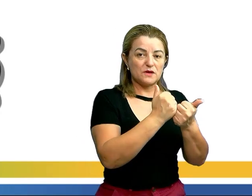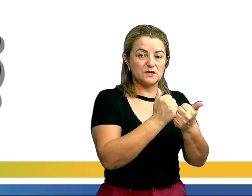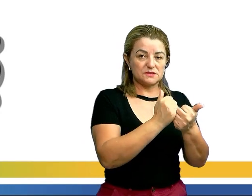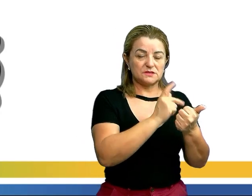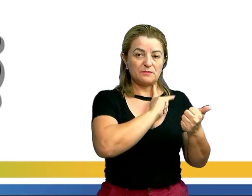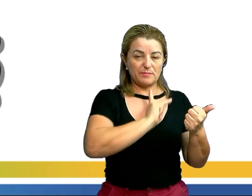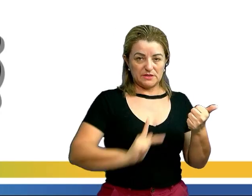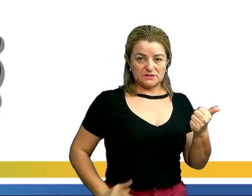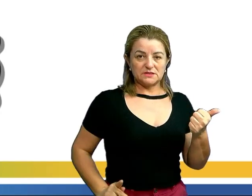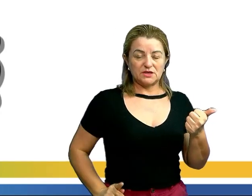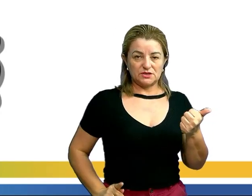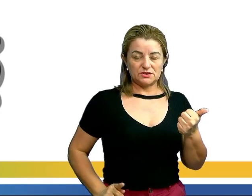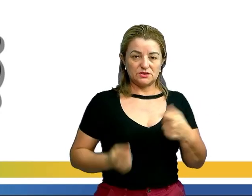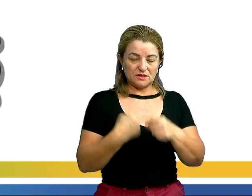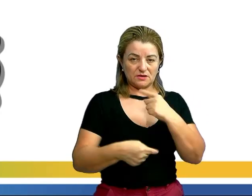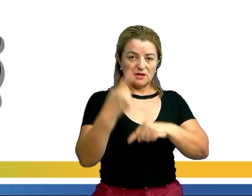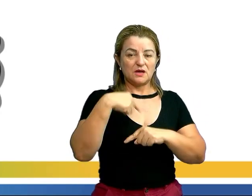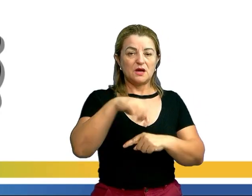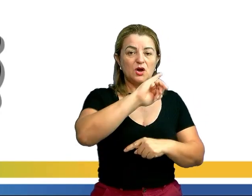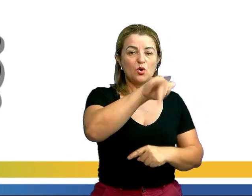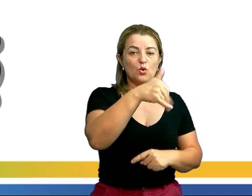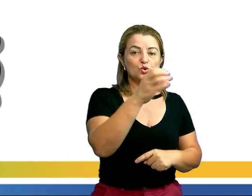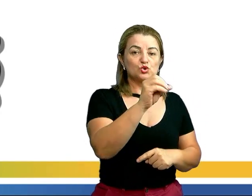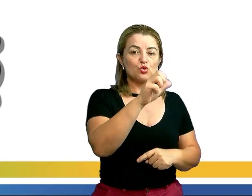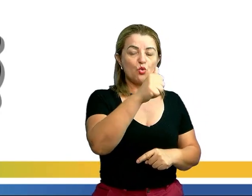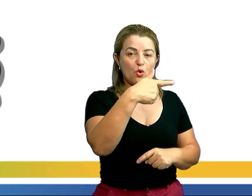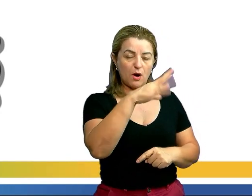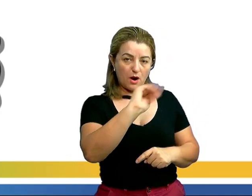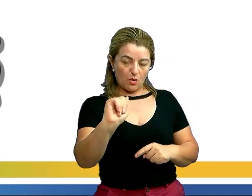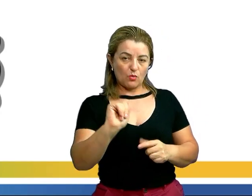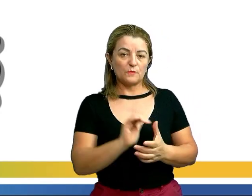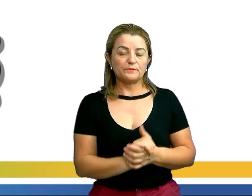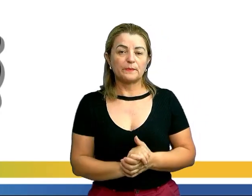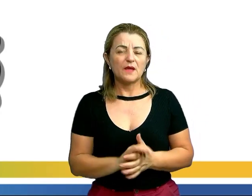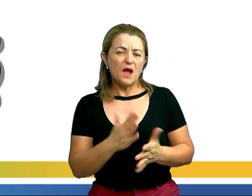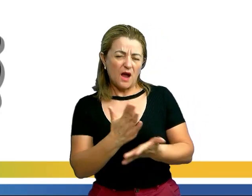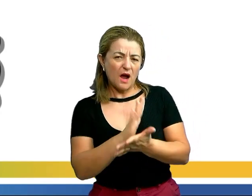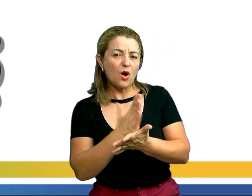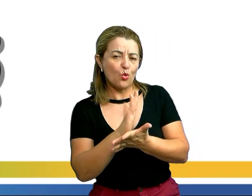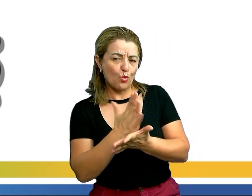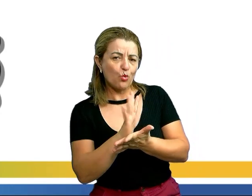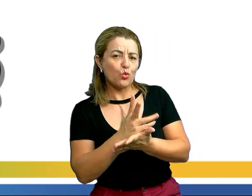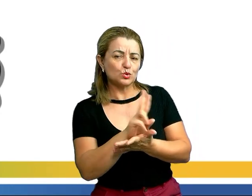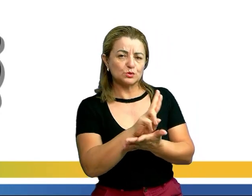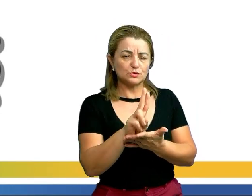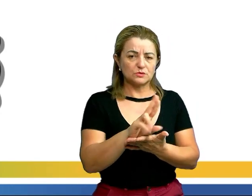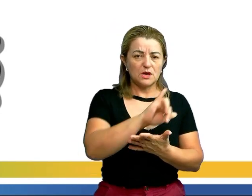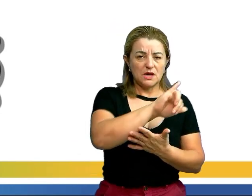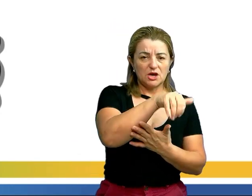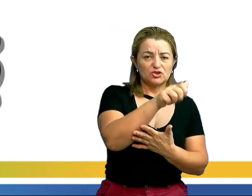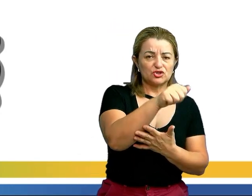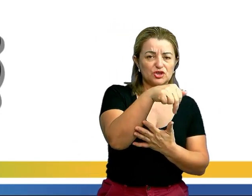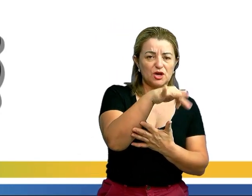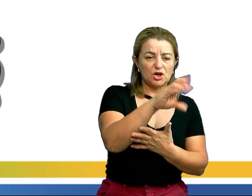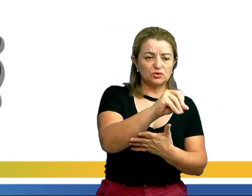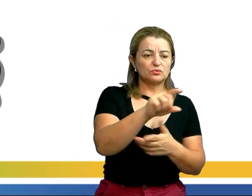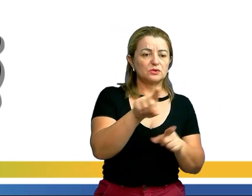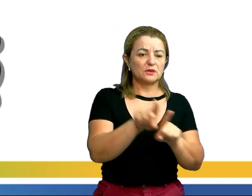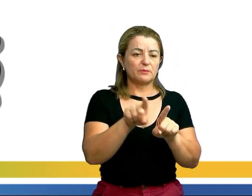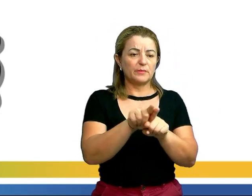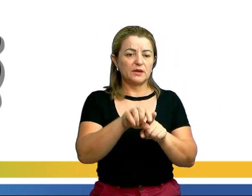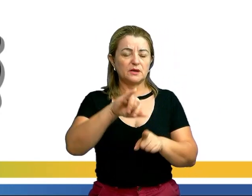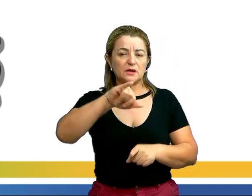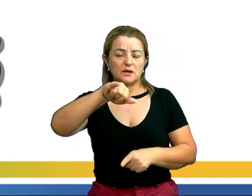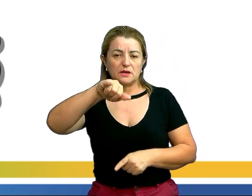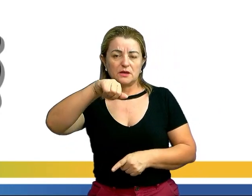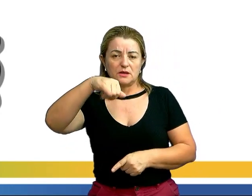João Goulart, também conhecido como Jango. Alguns chamam na história Jânio e Jango, né? Até